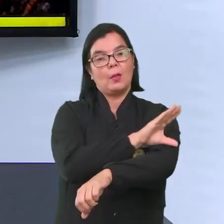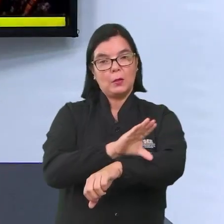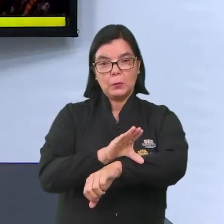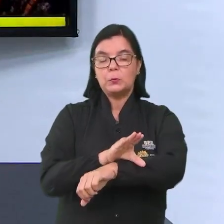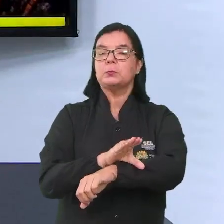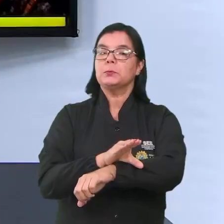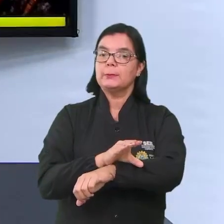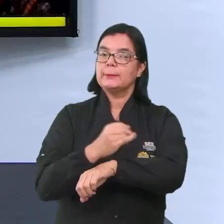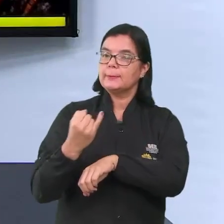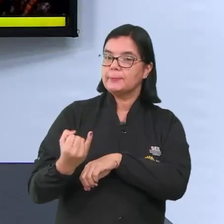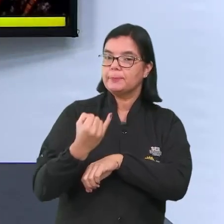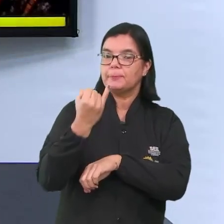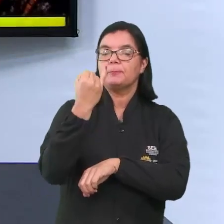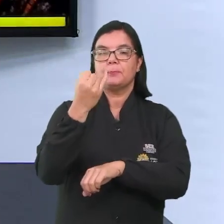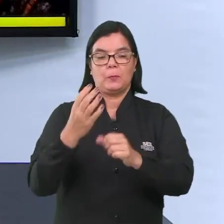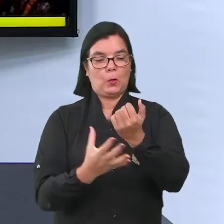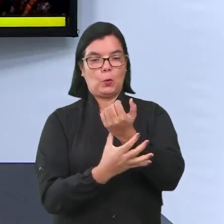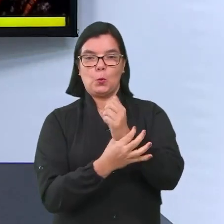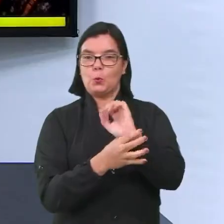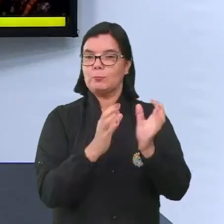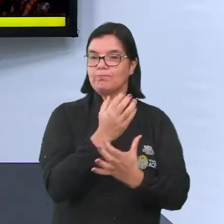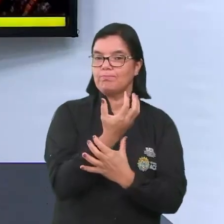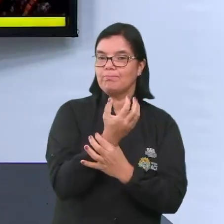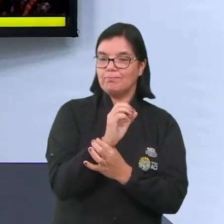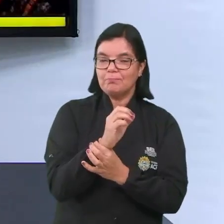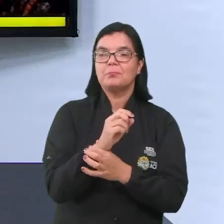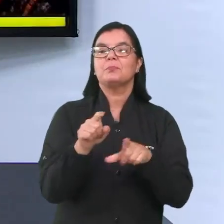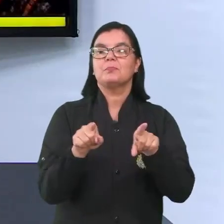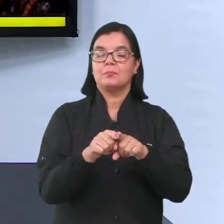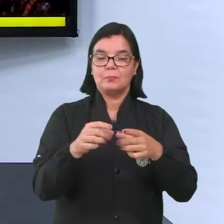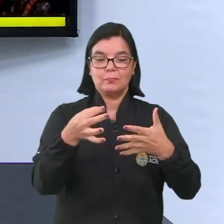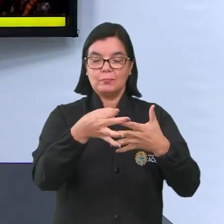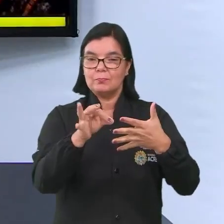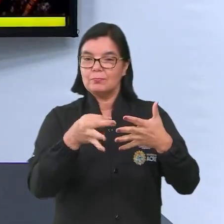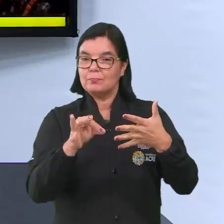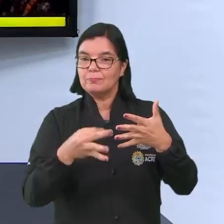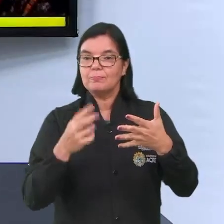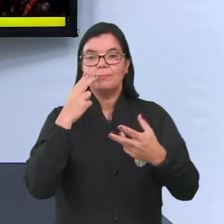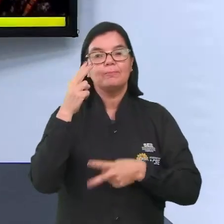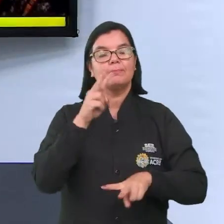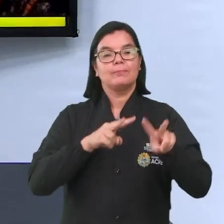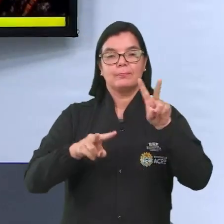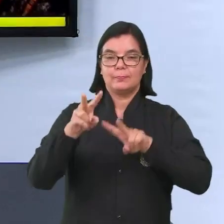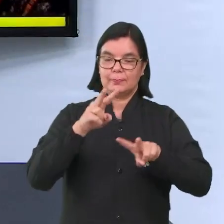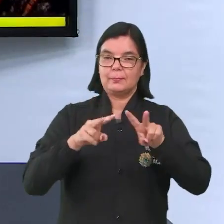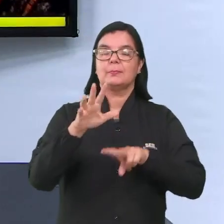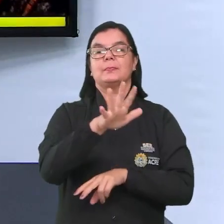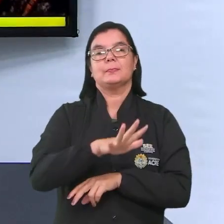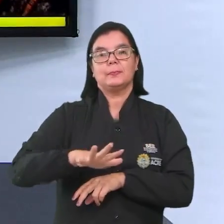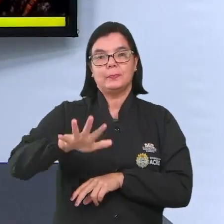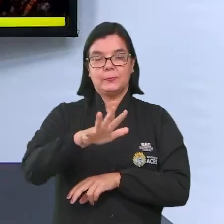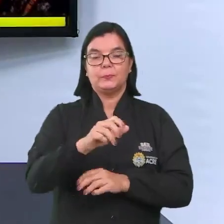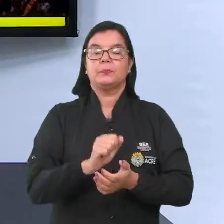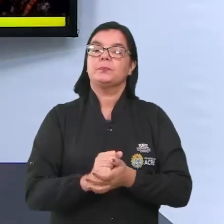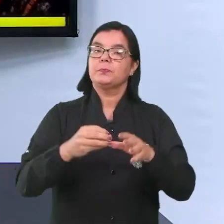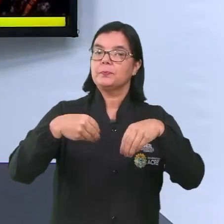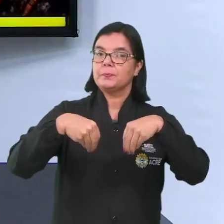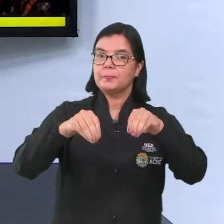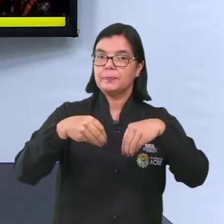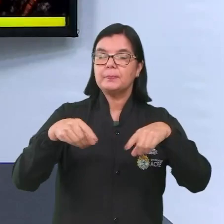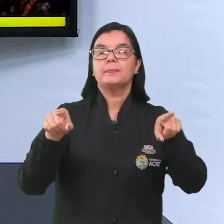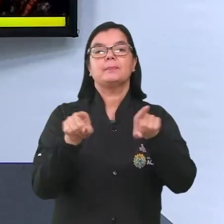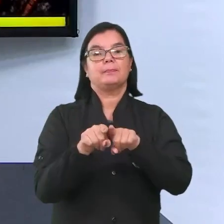rica em acessório, né? Ela é rica em elementos visuais de um modo geral. E o tecido ele